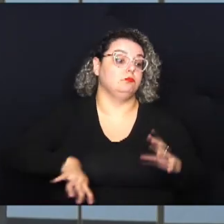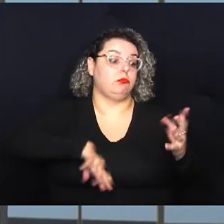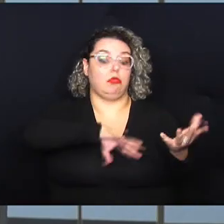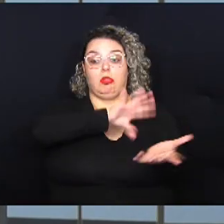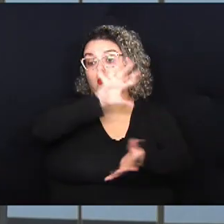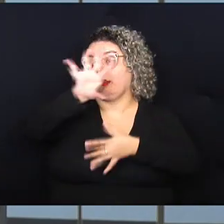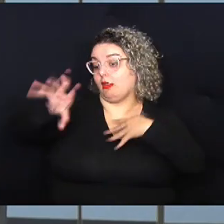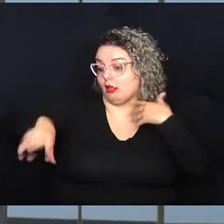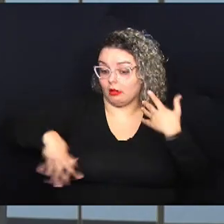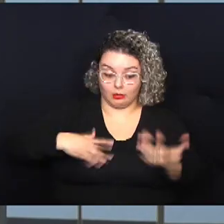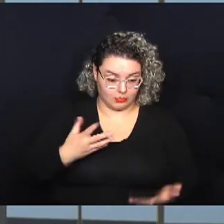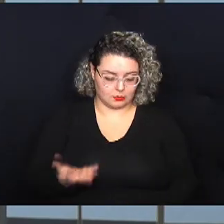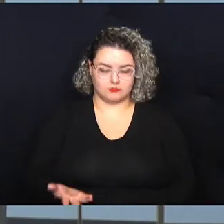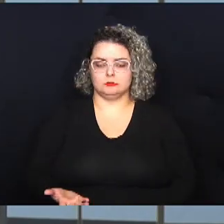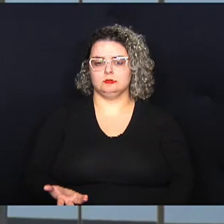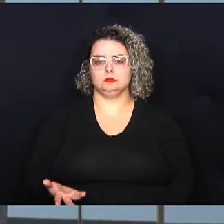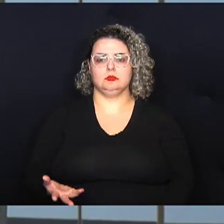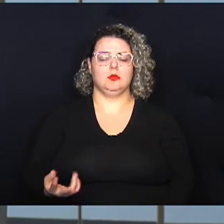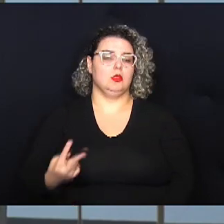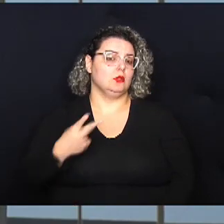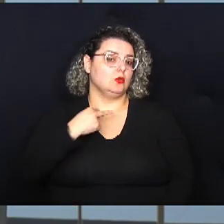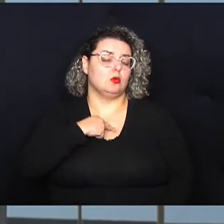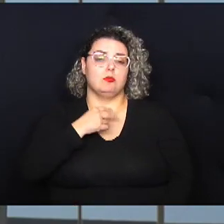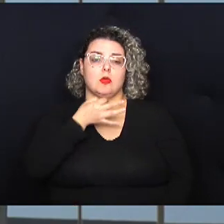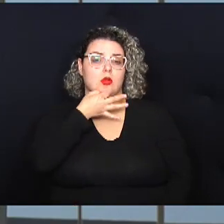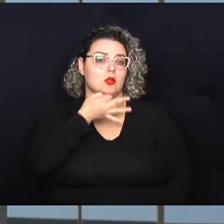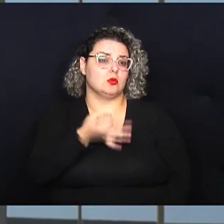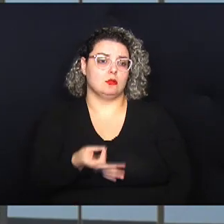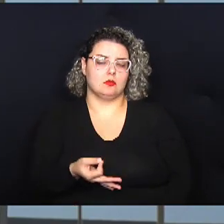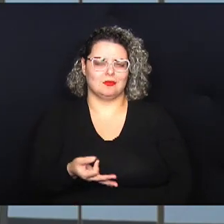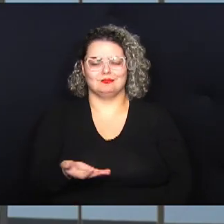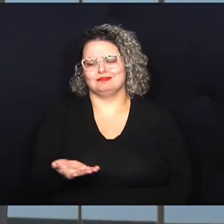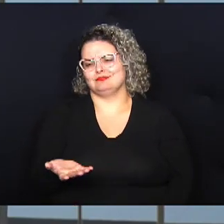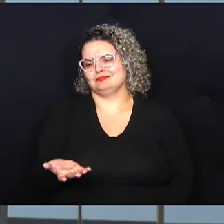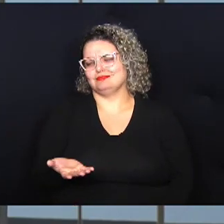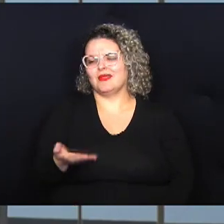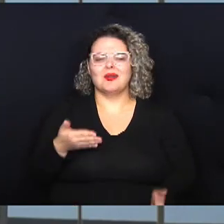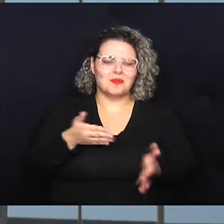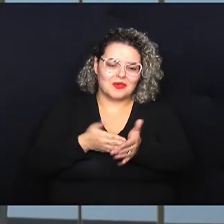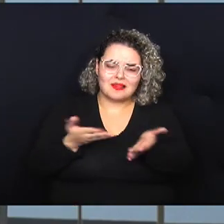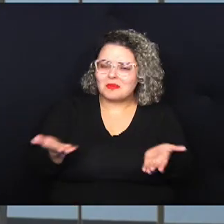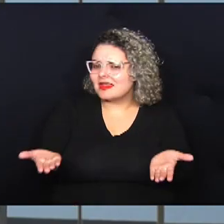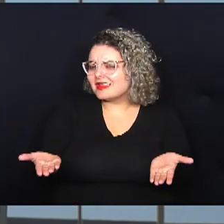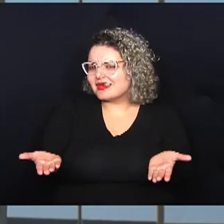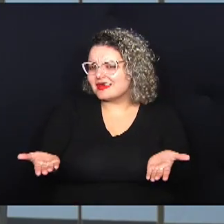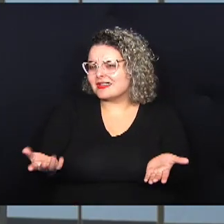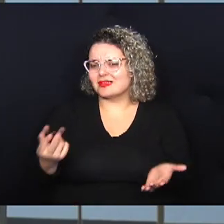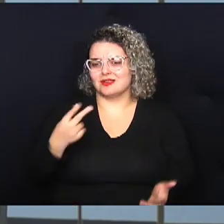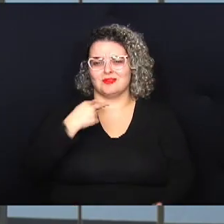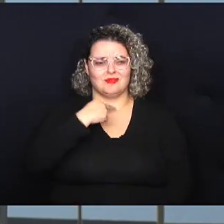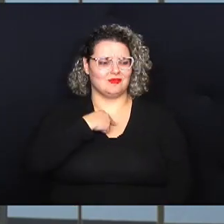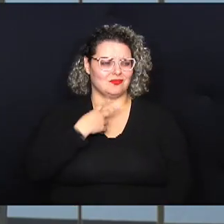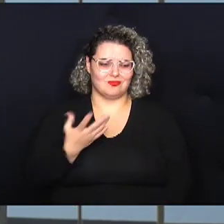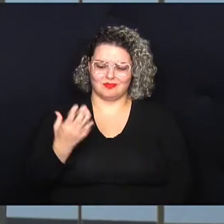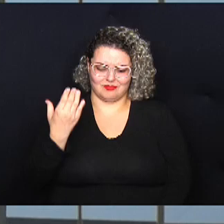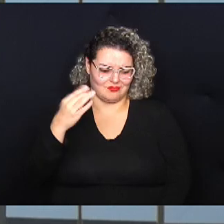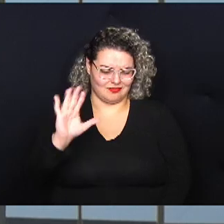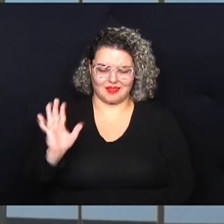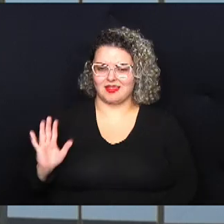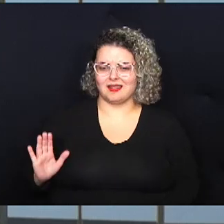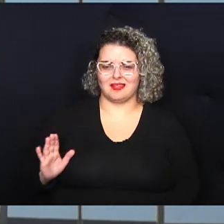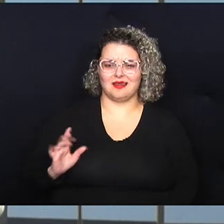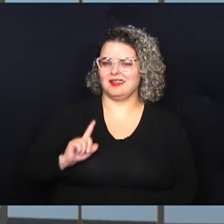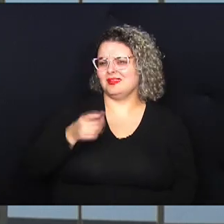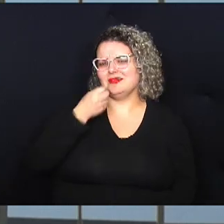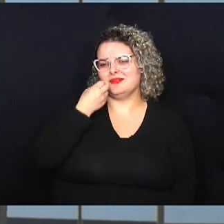turbilhão, né? Você não pode ter opinião. Então, gente, vamos ter limite para isso, Não poste, de repente você não está bem, não poste, não